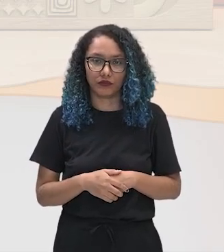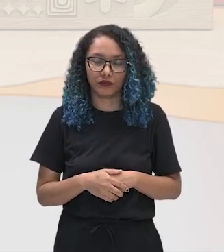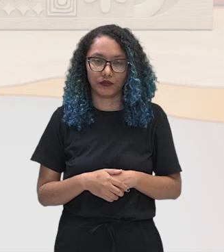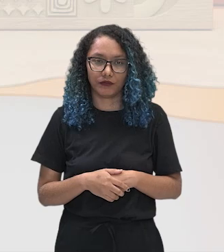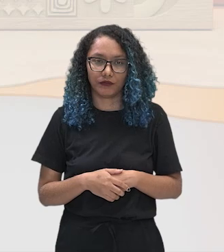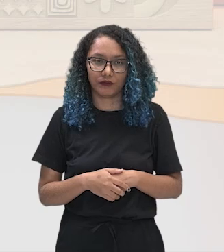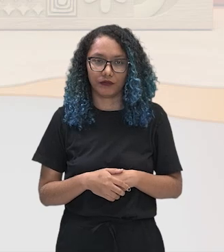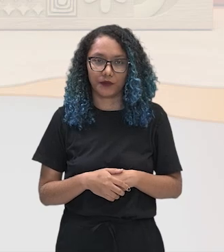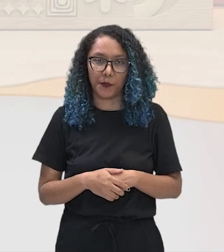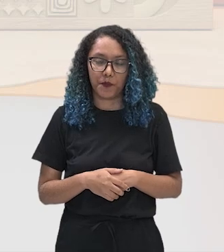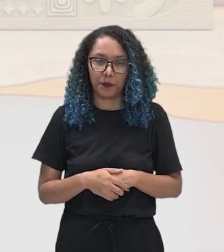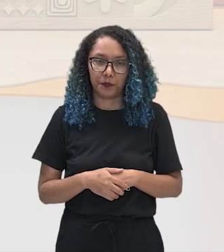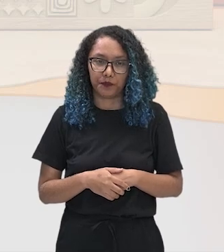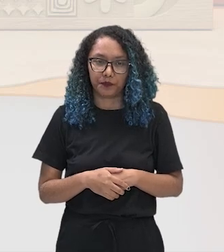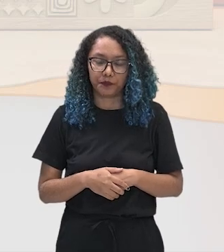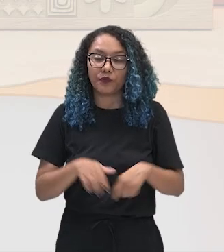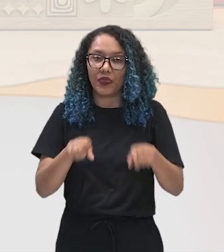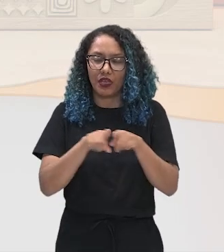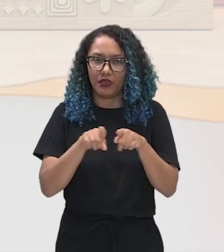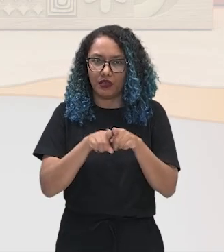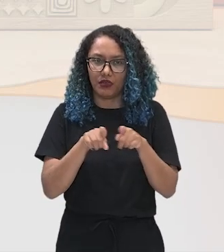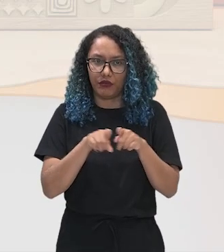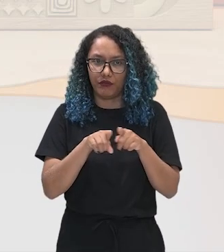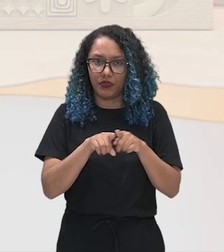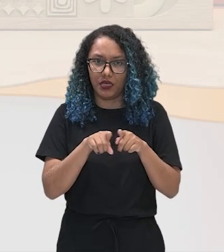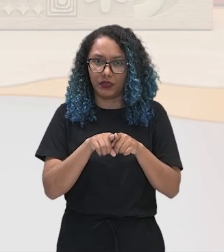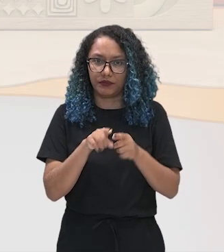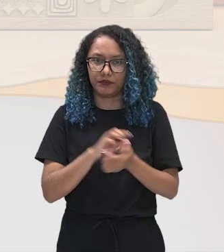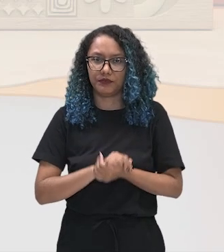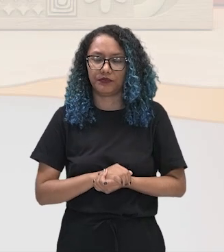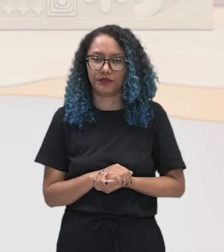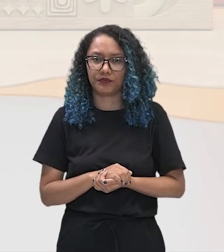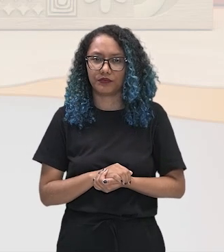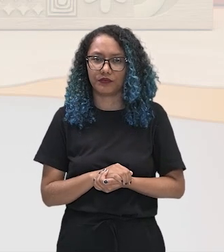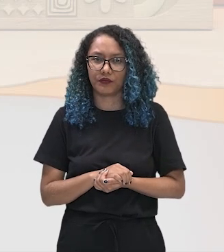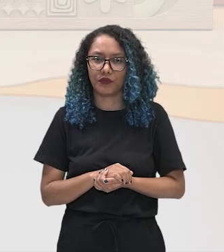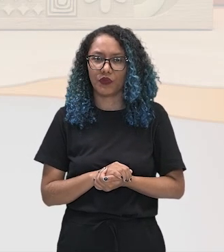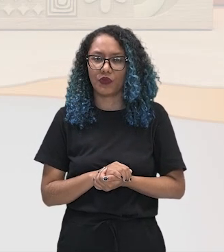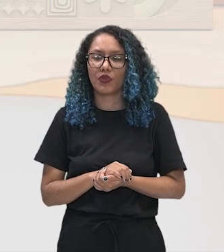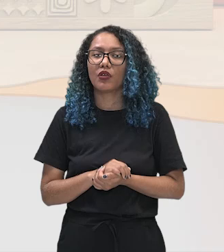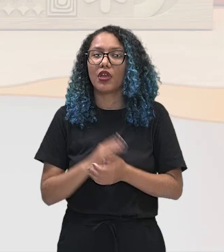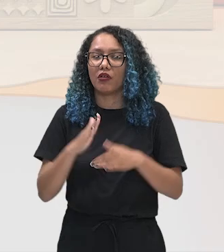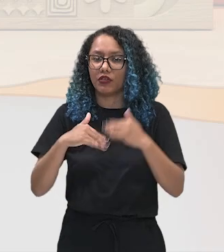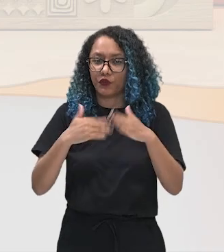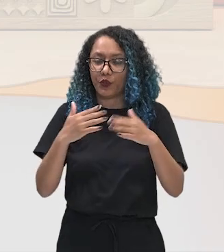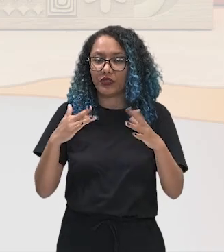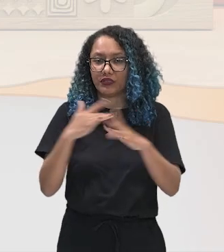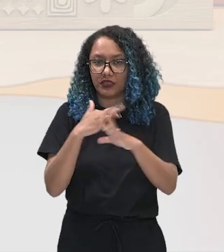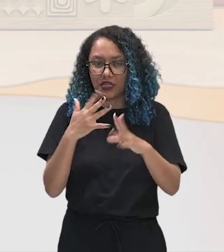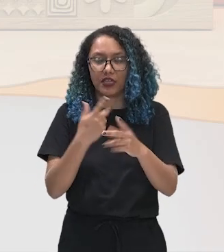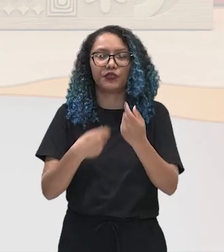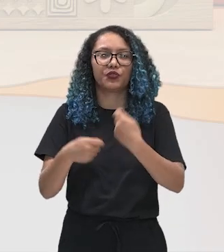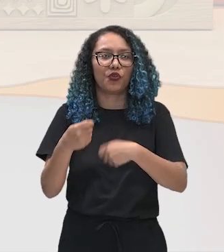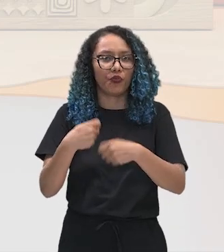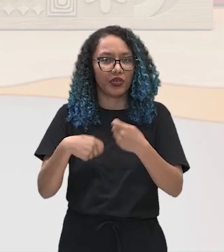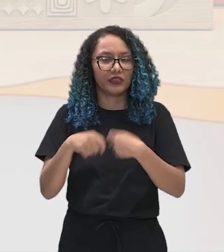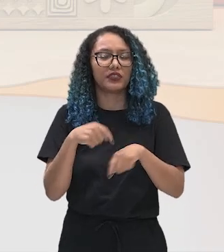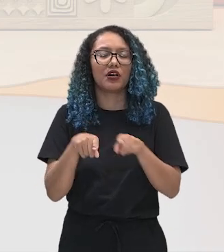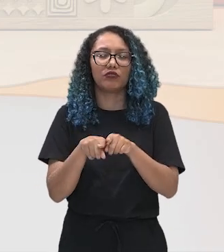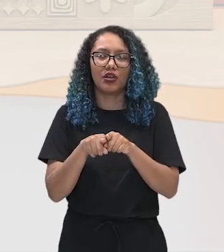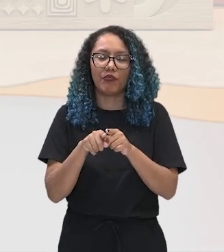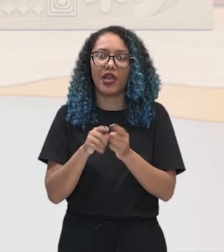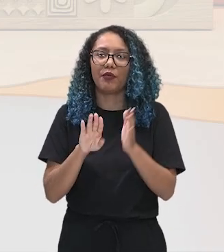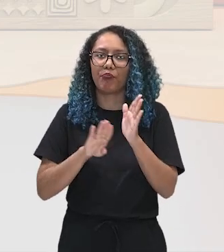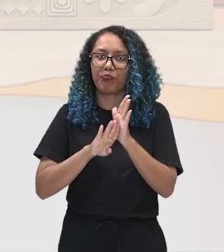tá? Nós vamos ver também o surgimento, olha só, das cidades comerciais que vão crescer cada vez